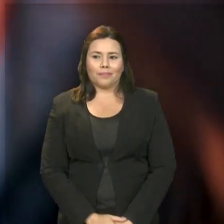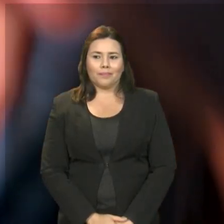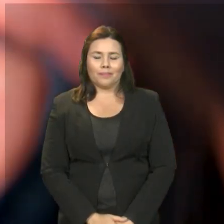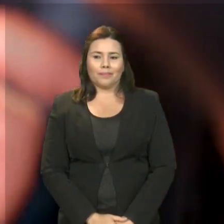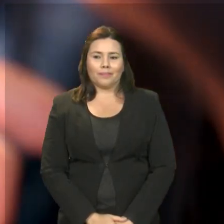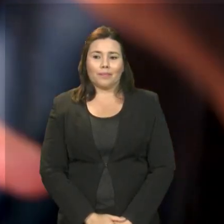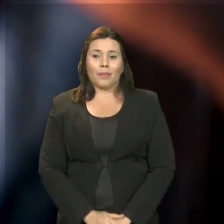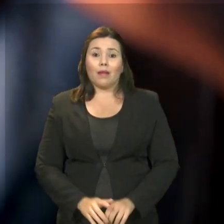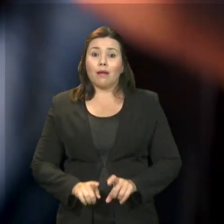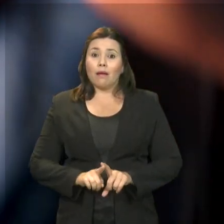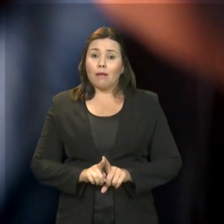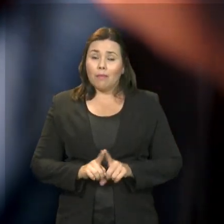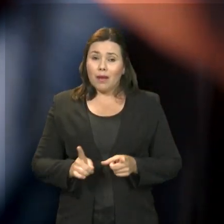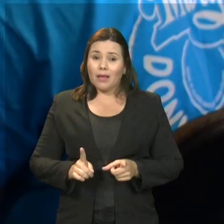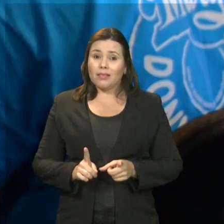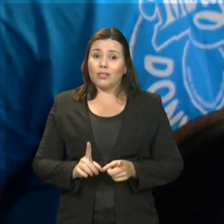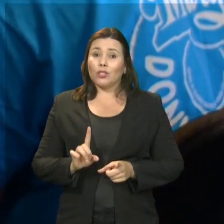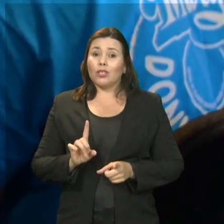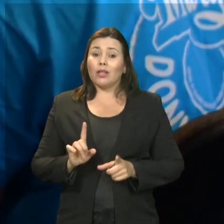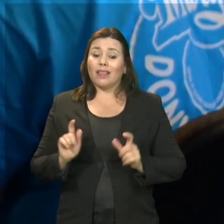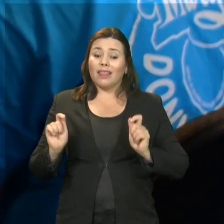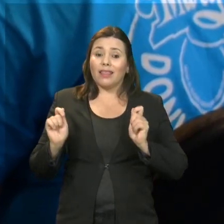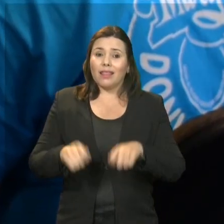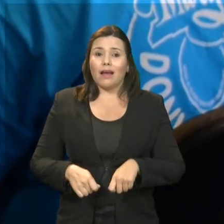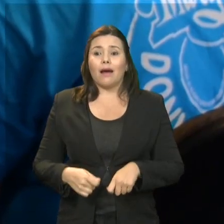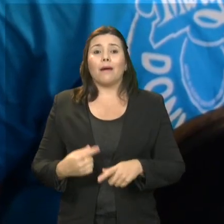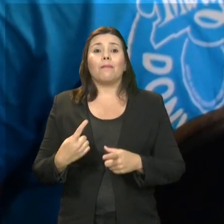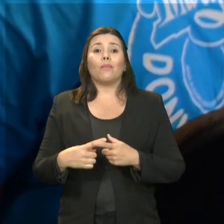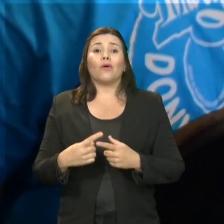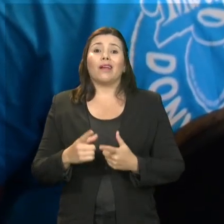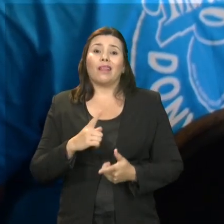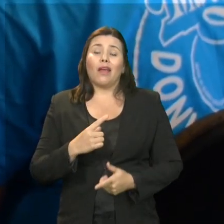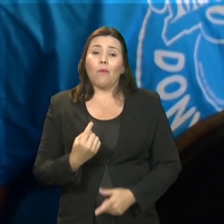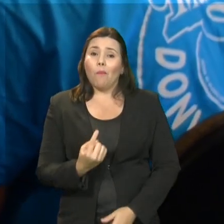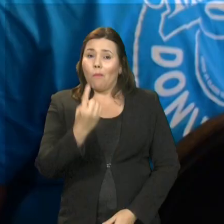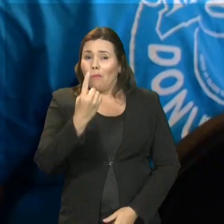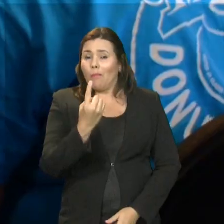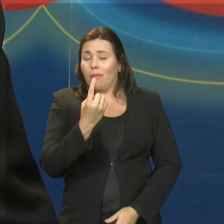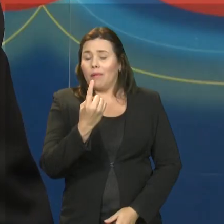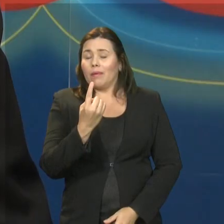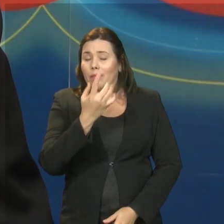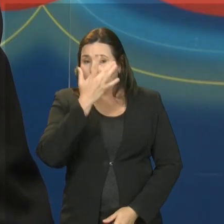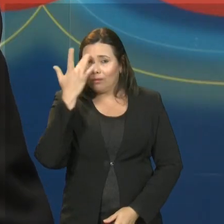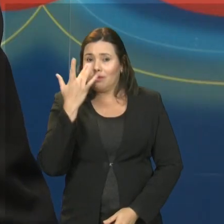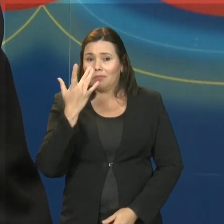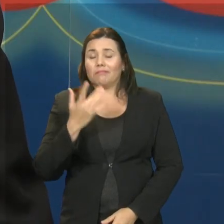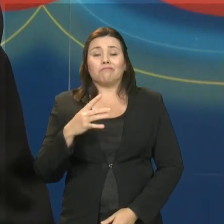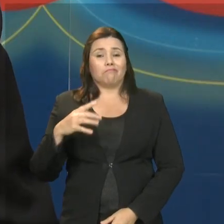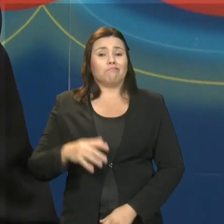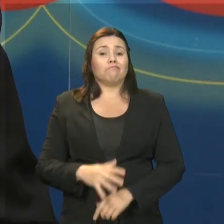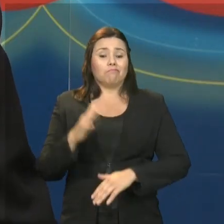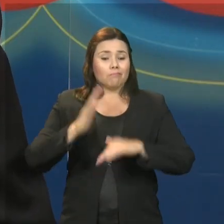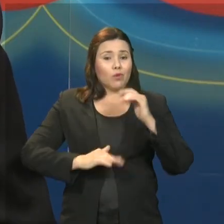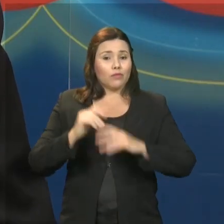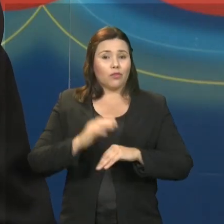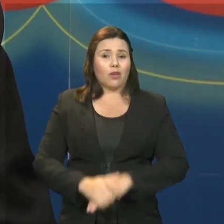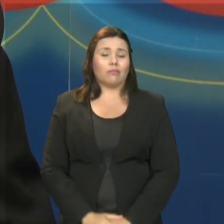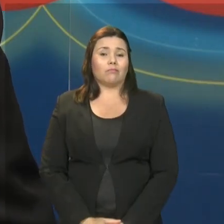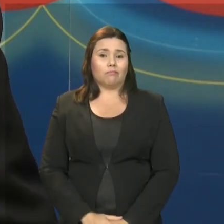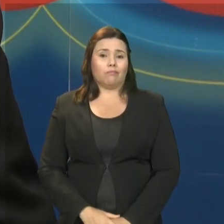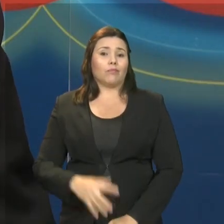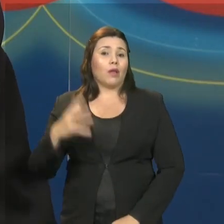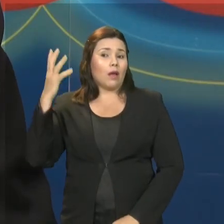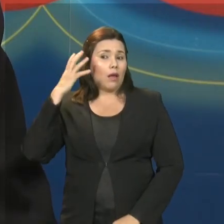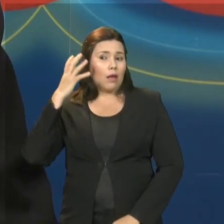Mas tudo isso só é possível por conta de um profissional, o radialista. Há mais de 30 anos, a voz do